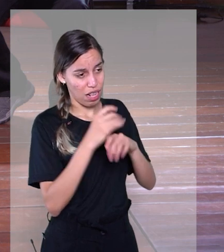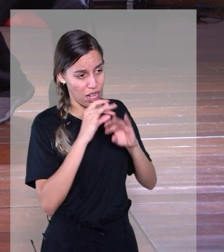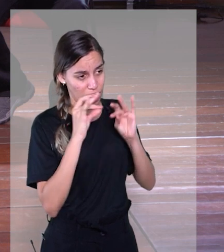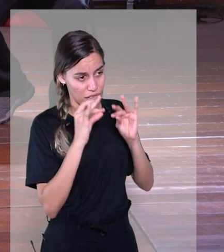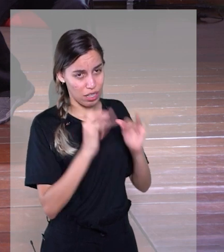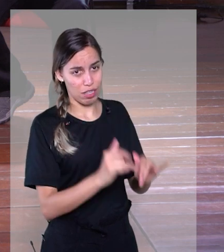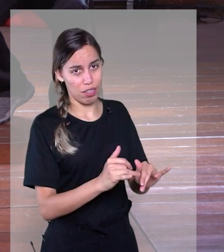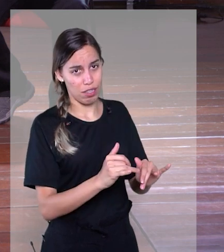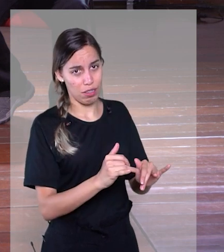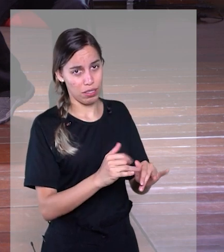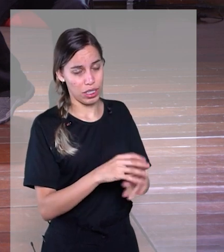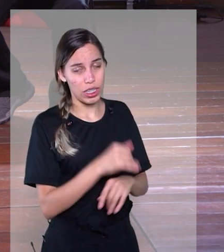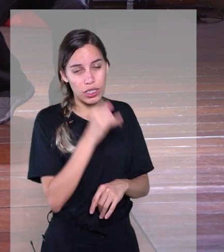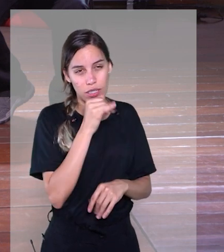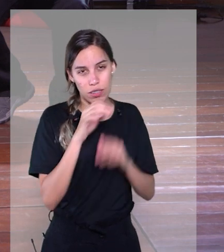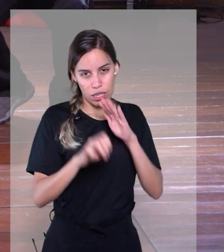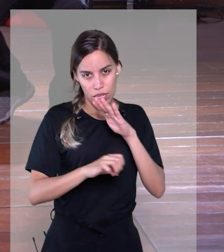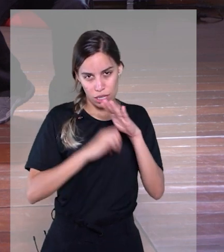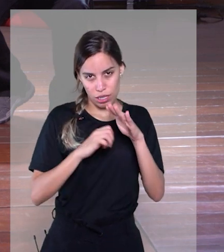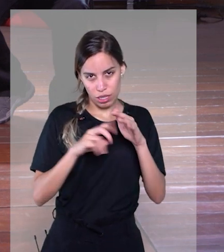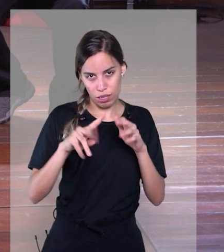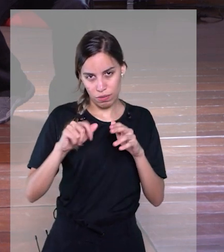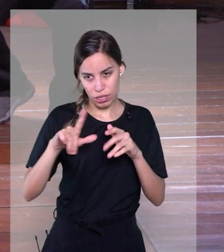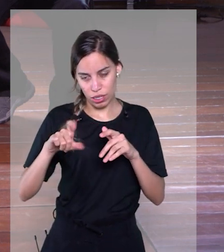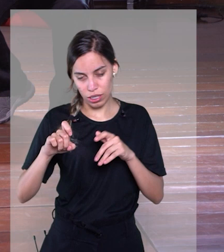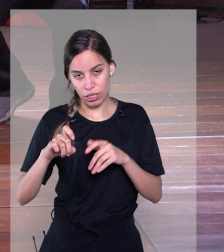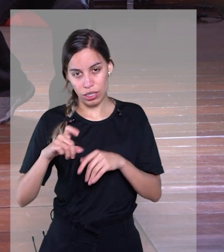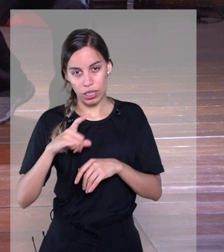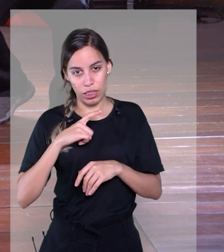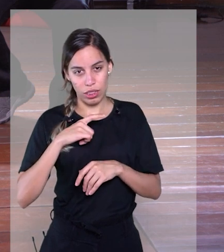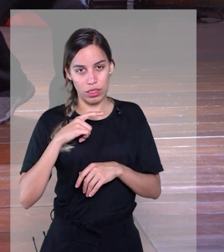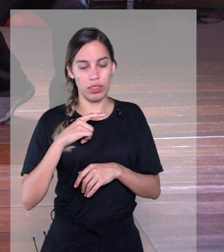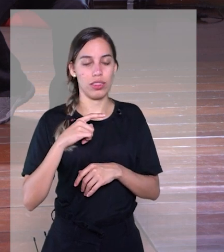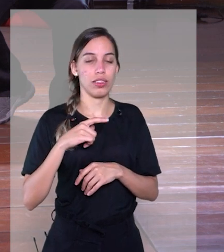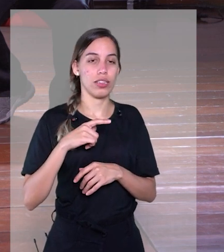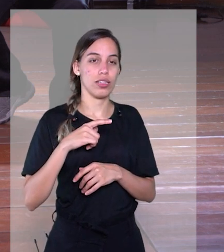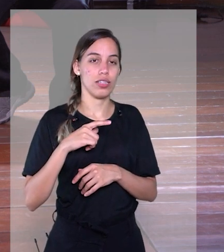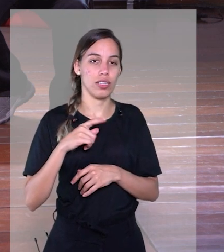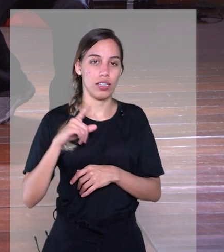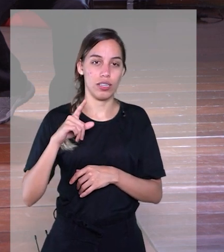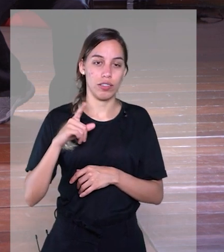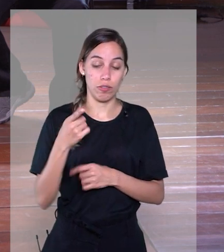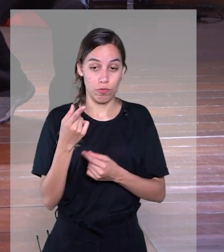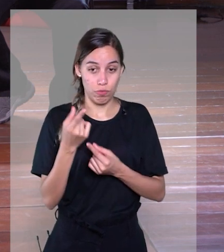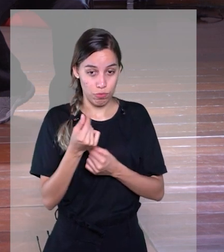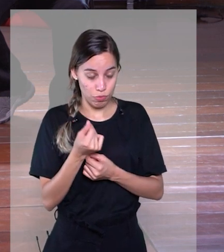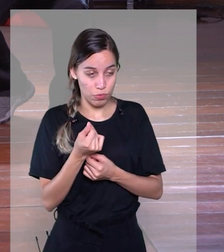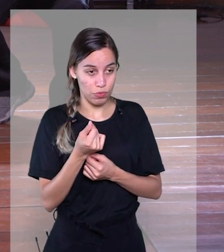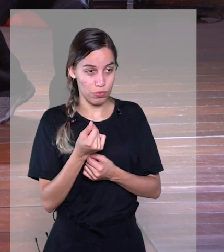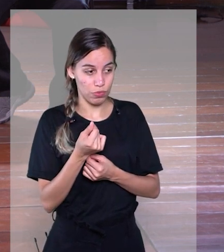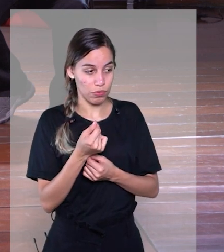empresa, digamos, com ações na Bolsa de Valores, enfim, possivelmente vai